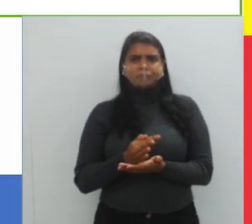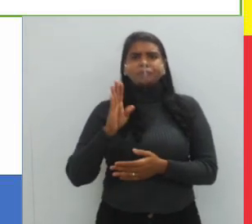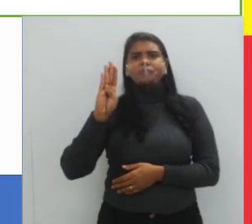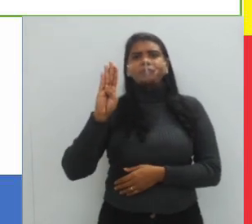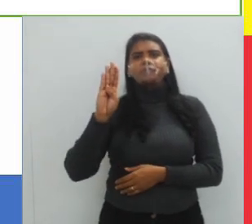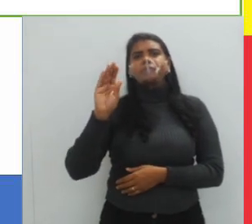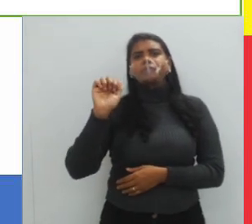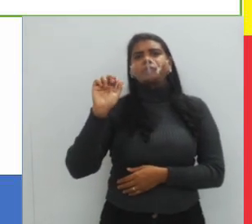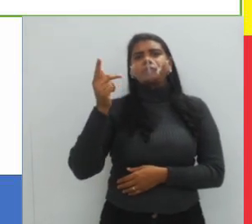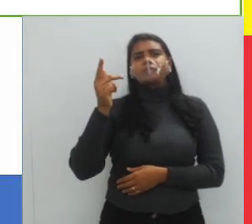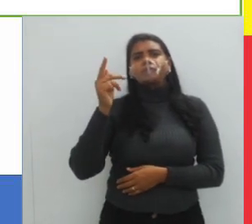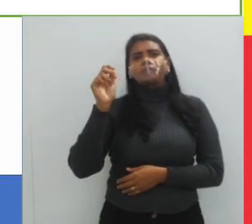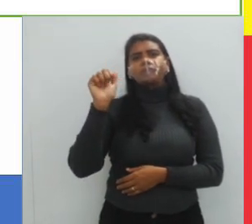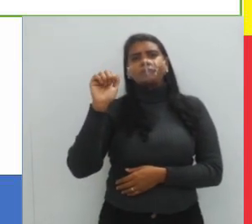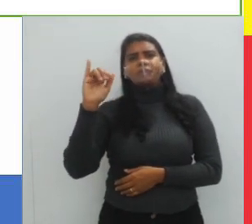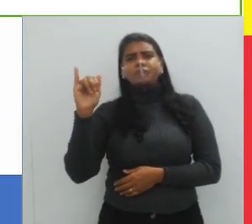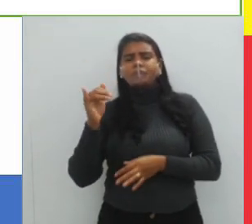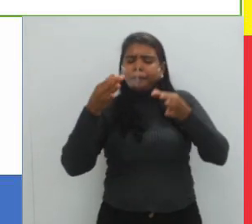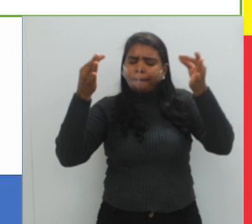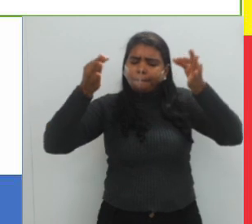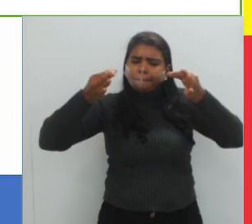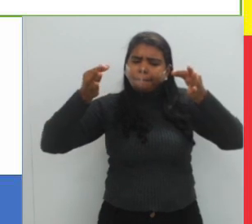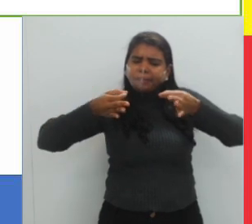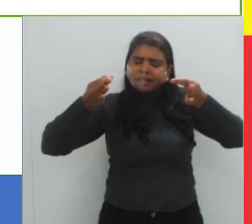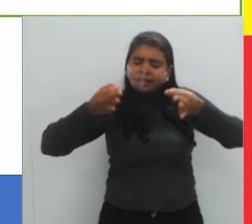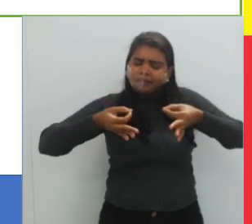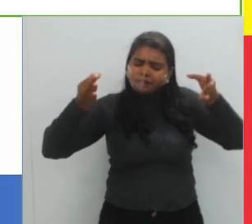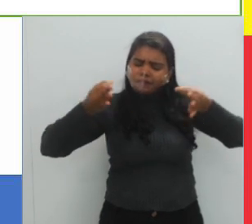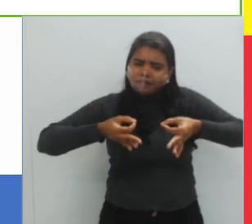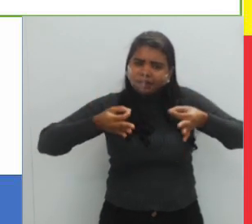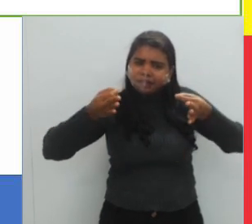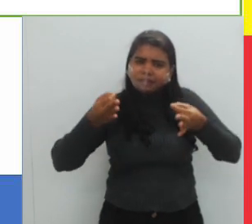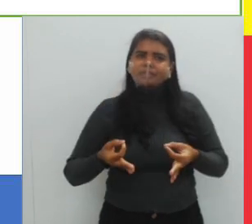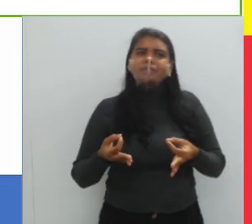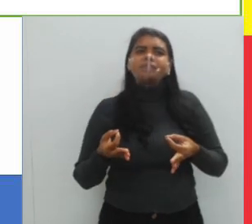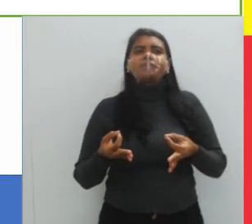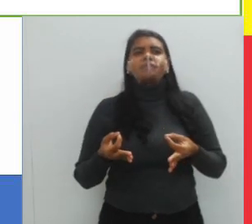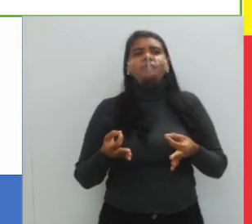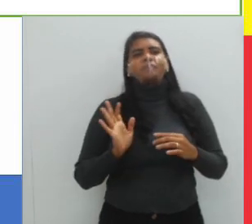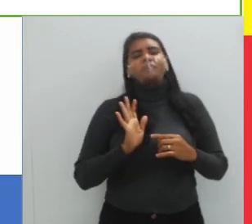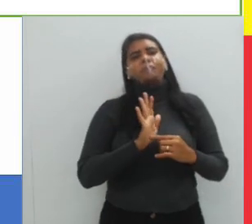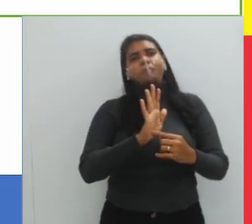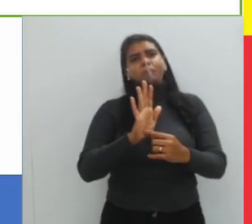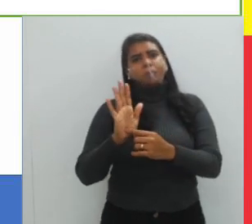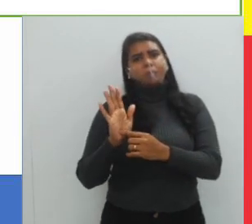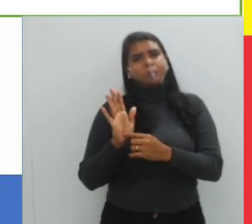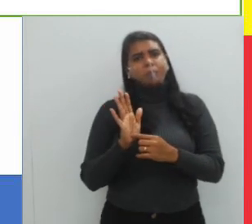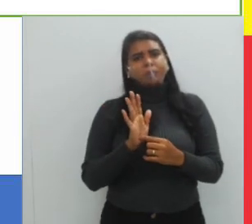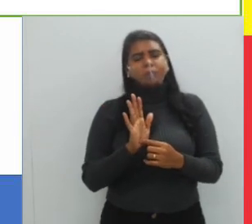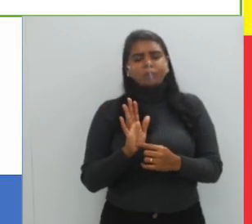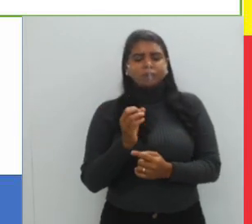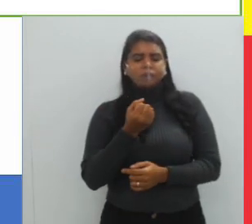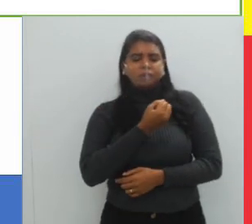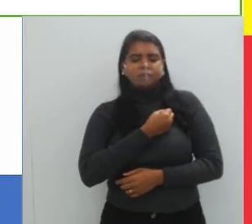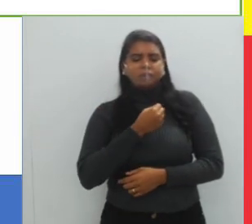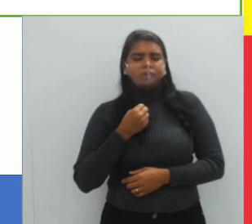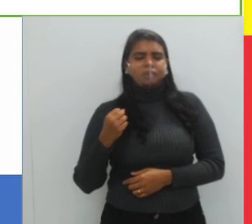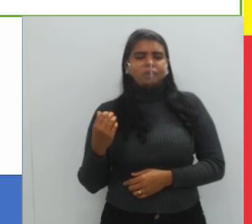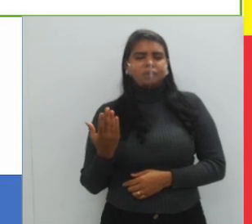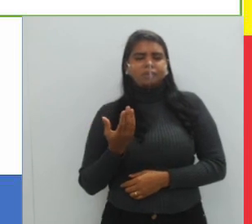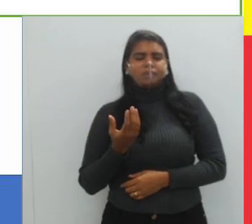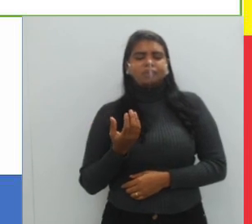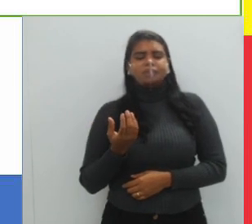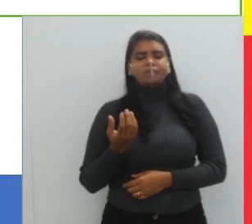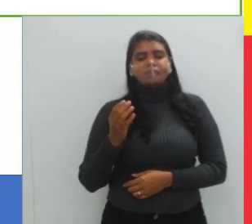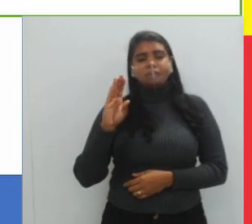fé Bahá'í representa perfeição, pois é o maior dígito e também é o valor numérico